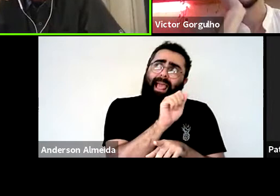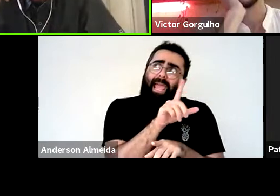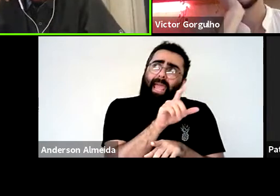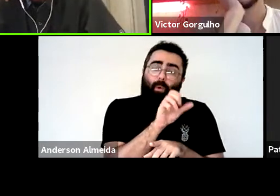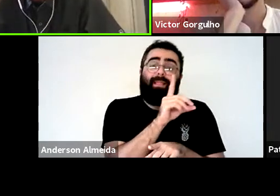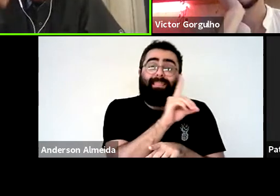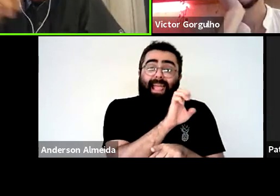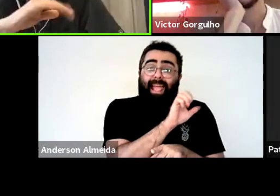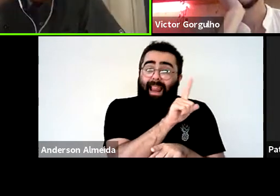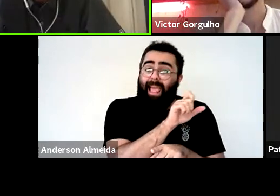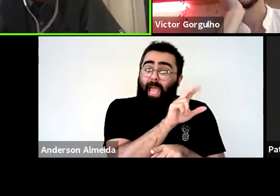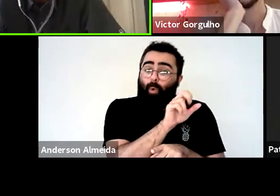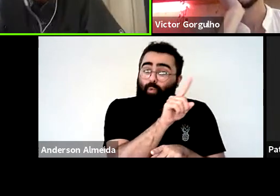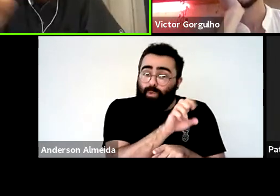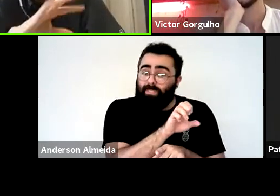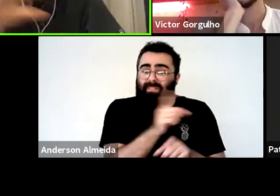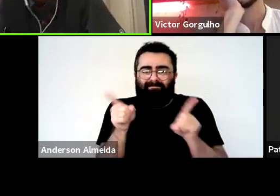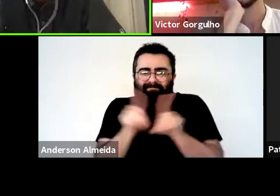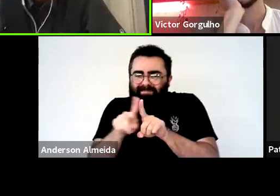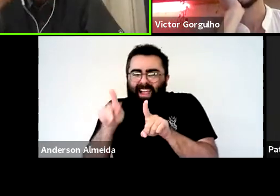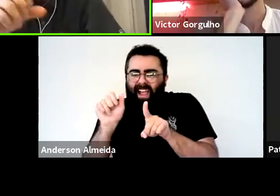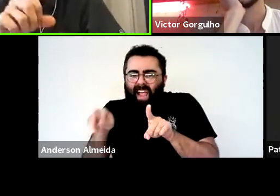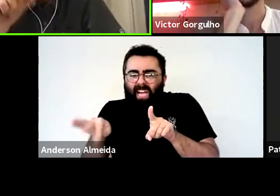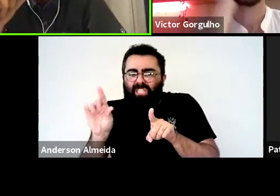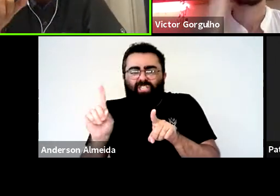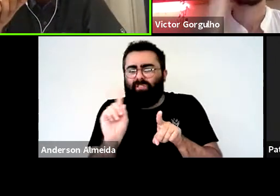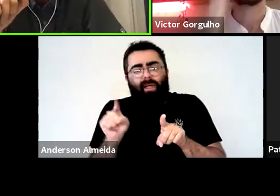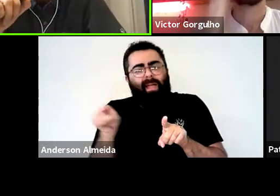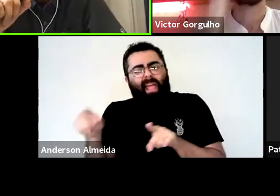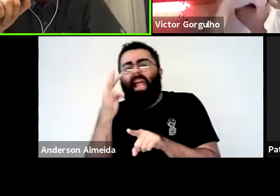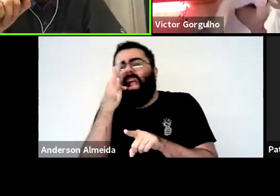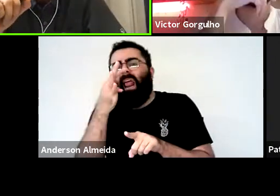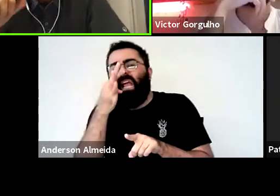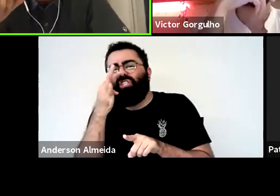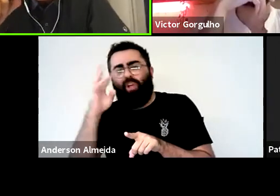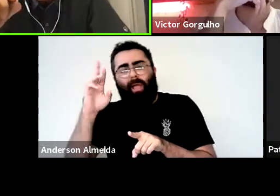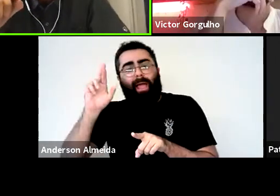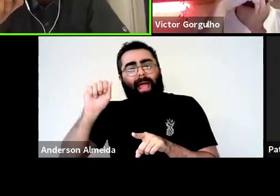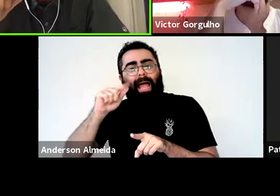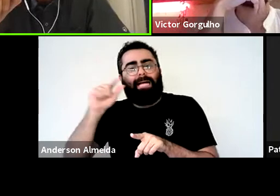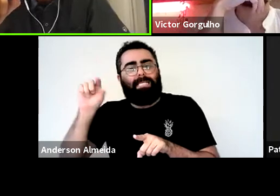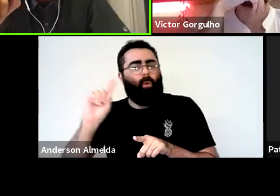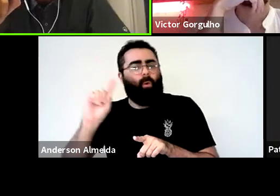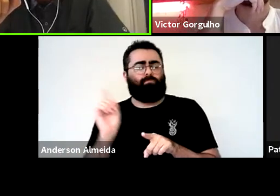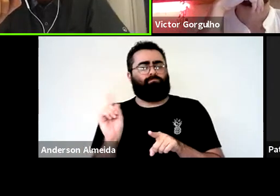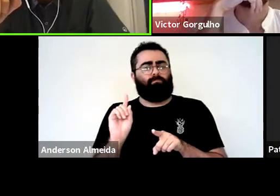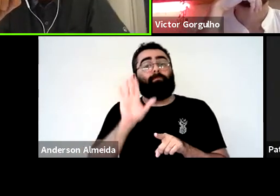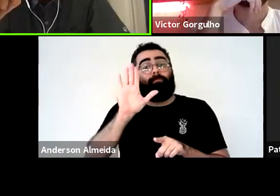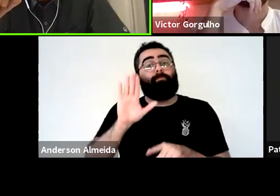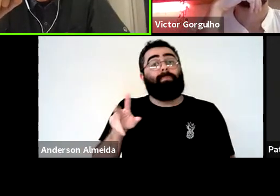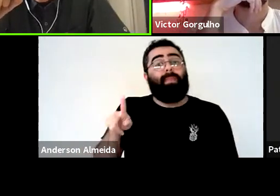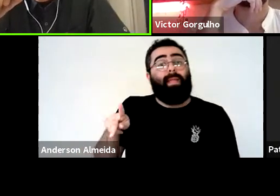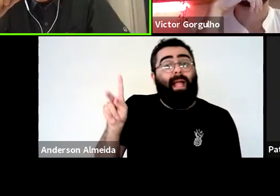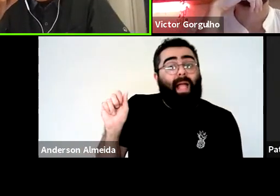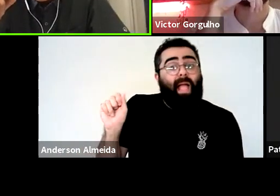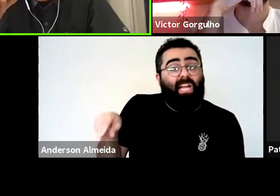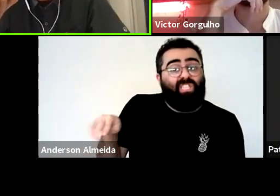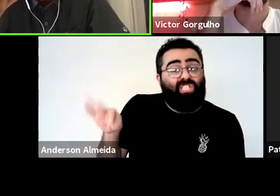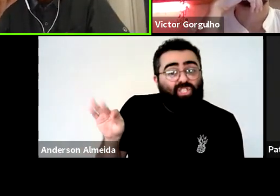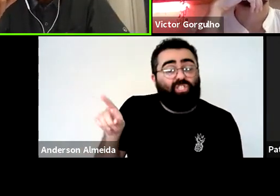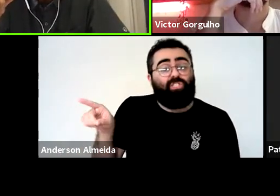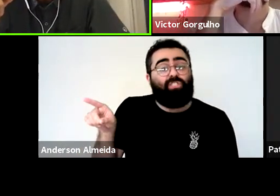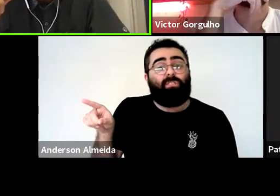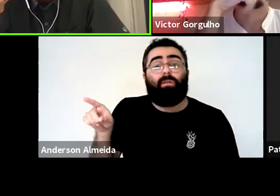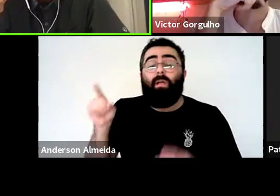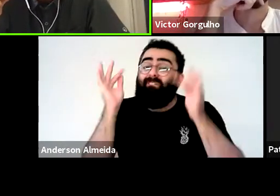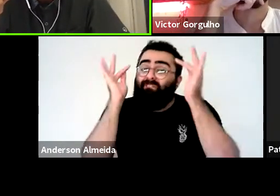assim, e ele não vai na crítica da razão, ele não vai nada disso. Ele vai dizer assim: o Kant é o filósofo que introduz a